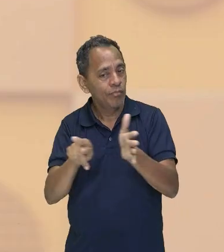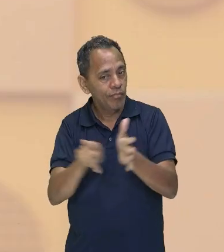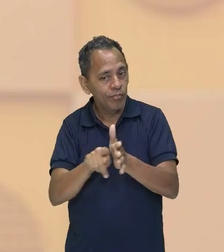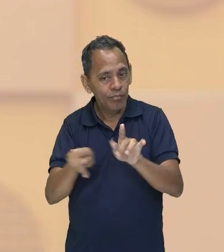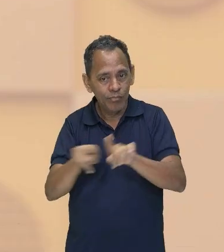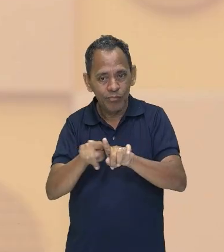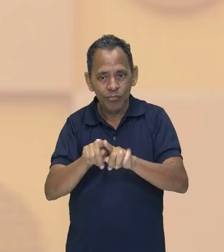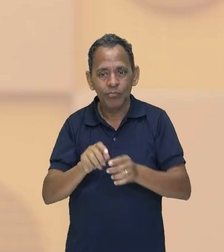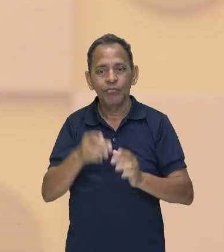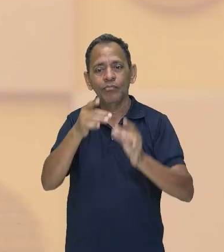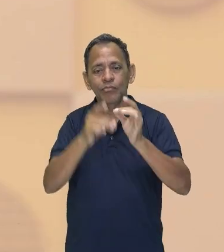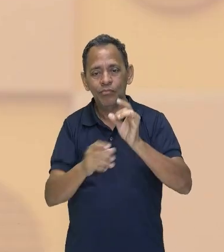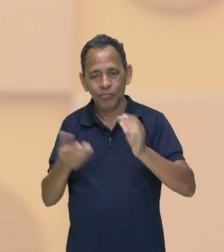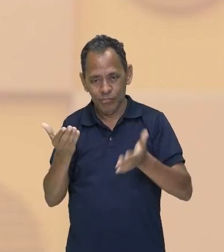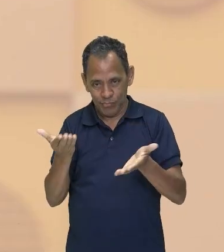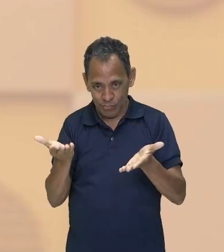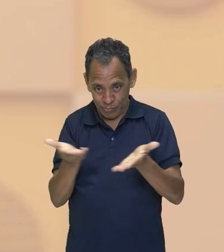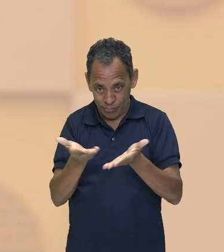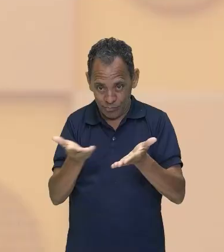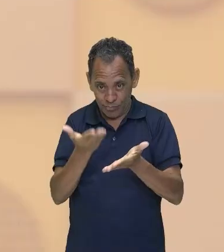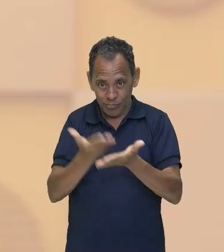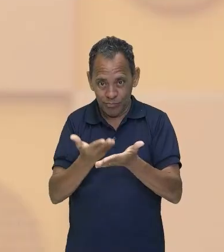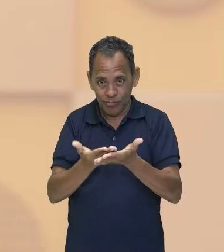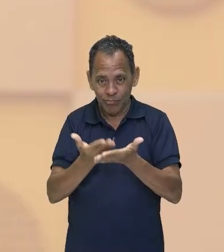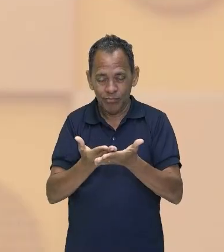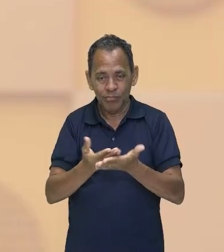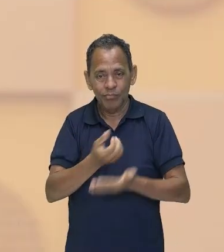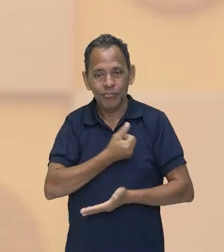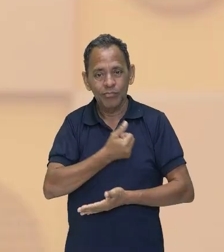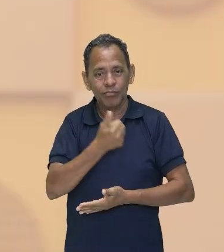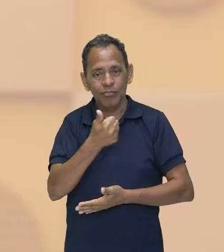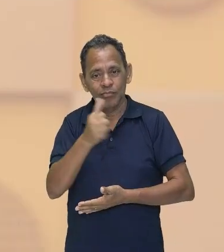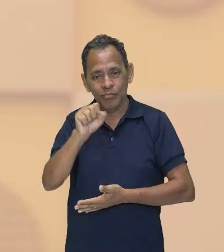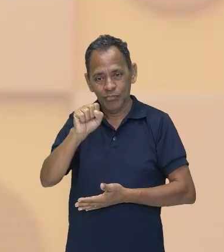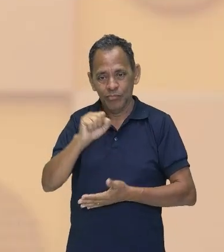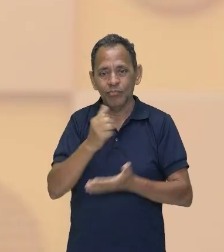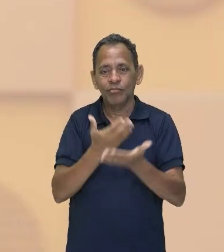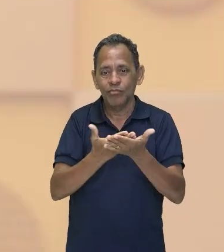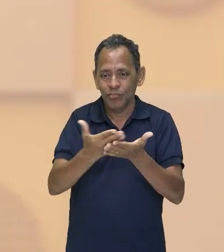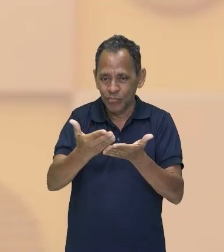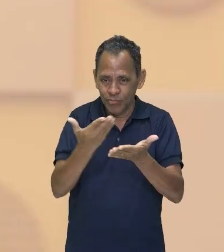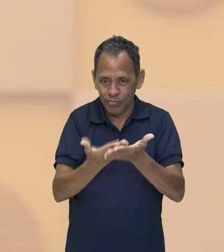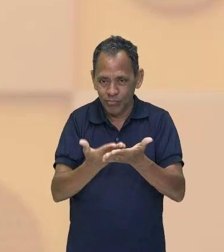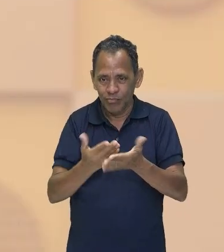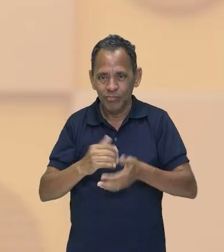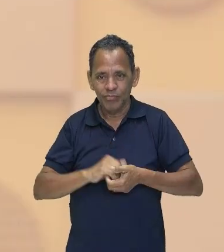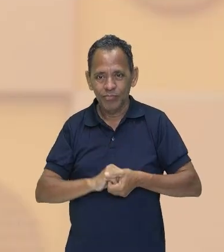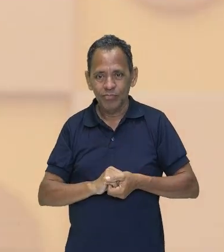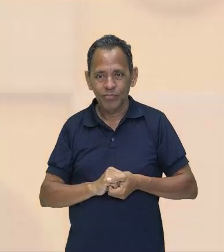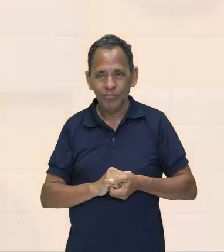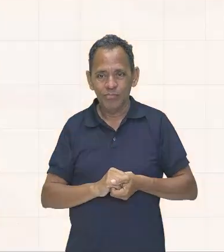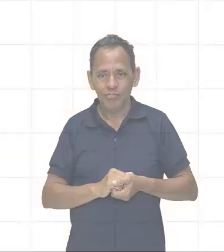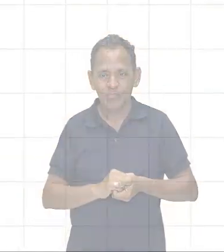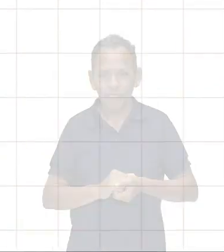esse é o detalhamento da nossa aula de número 18 e vamos aí a mais uma aula de geografia.